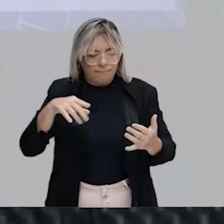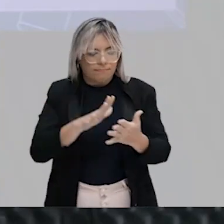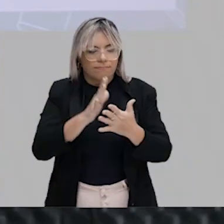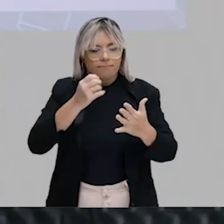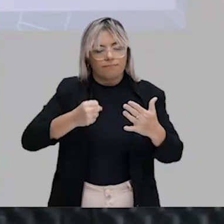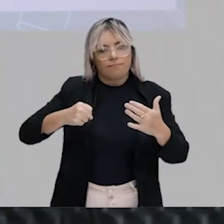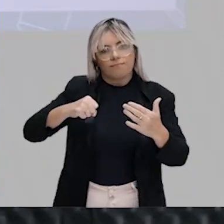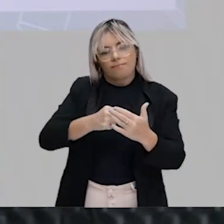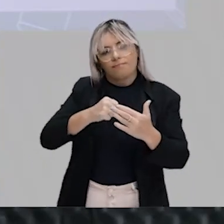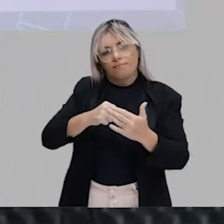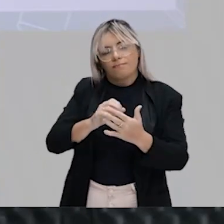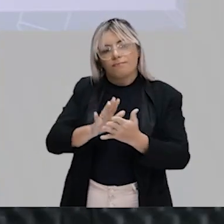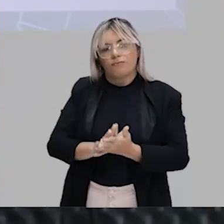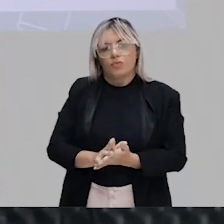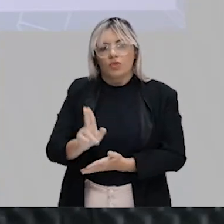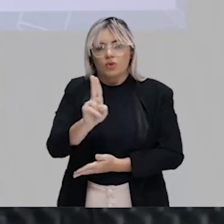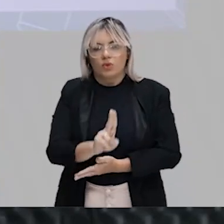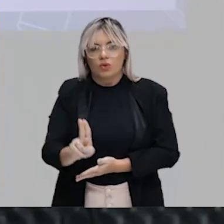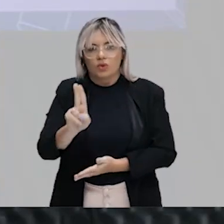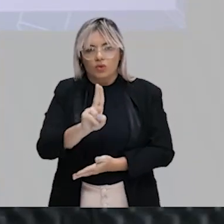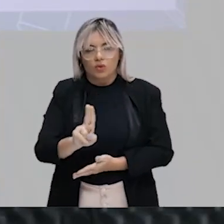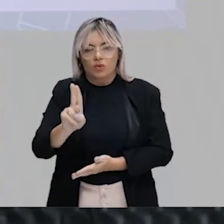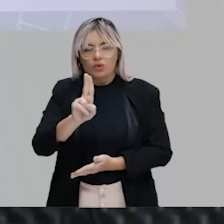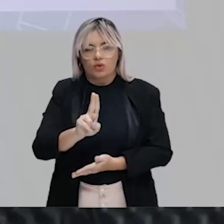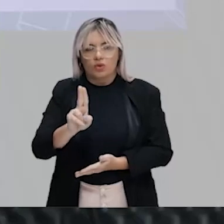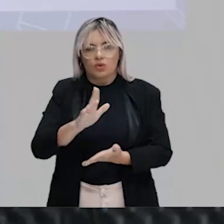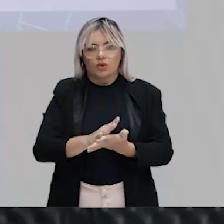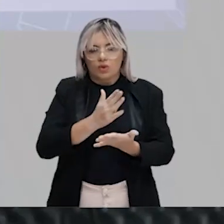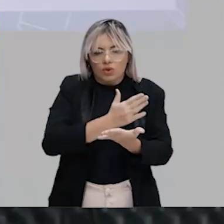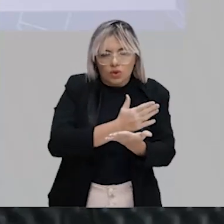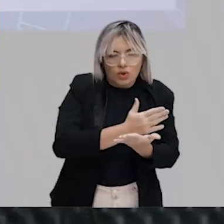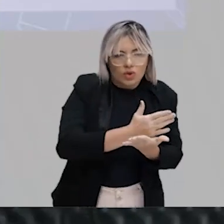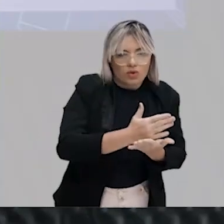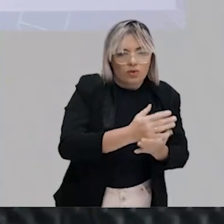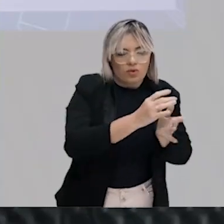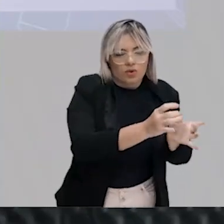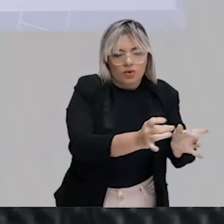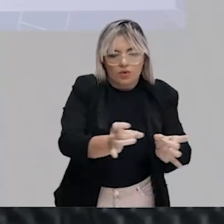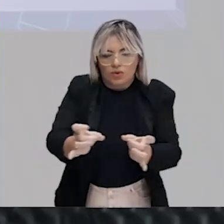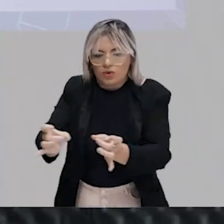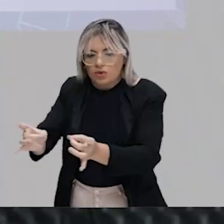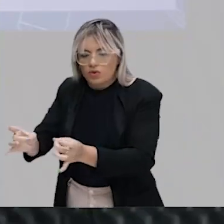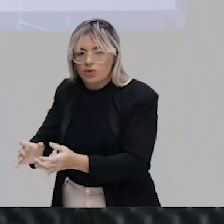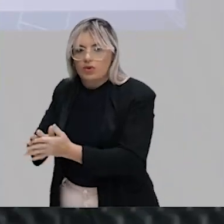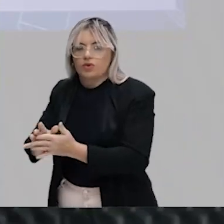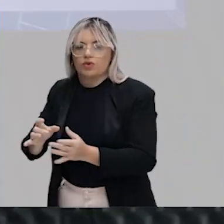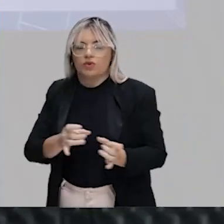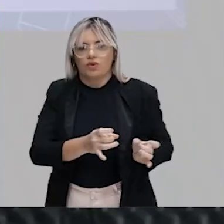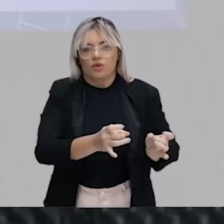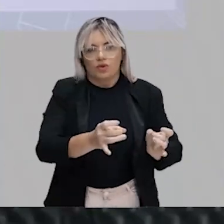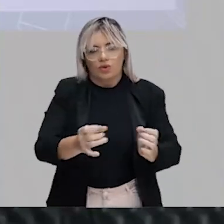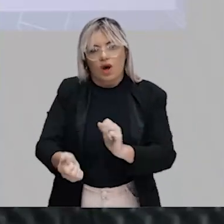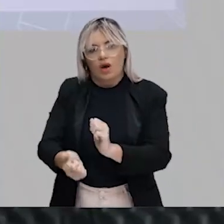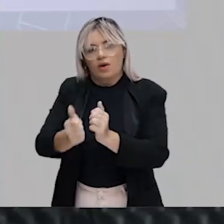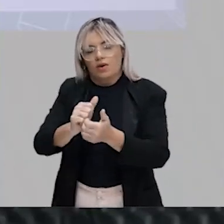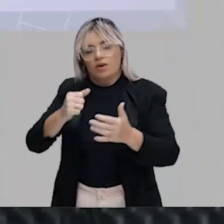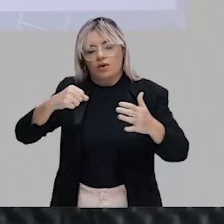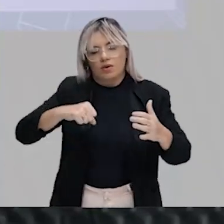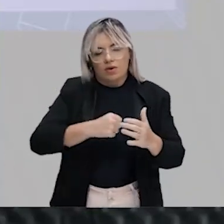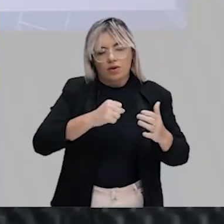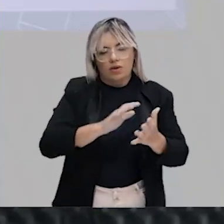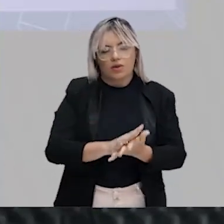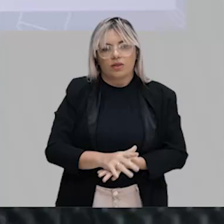torne um instrumento de comercialização de alguns outros produtos, que algumas coisas